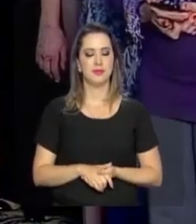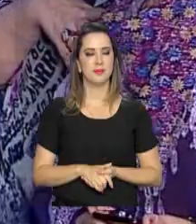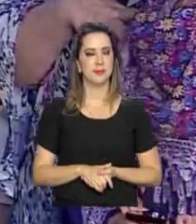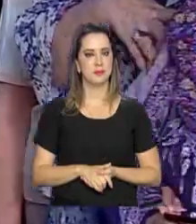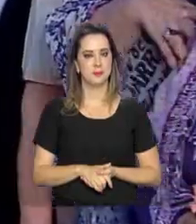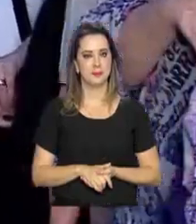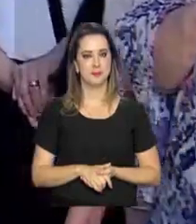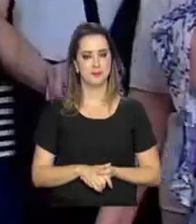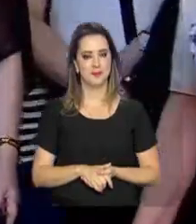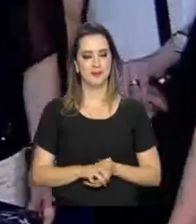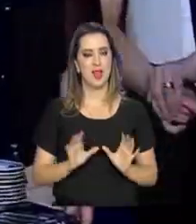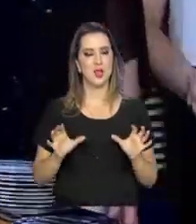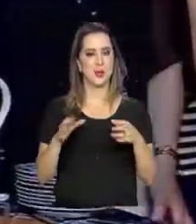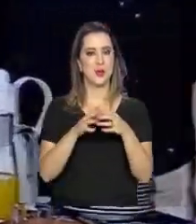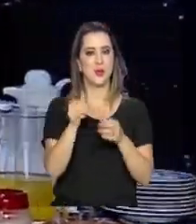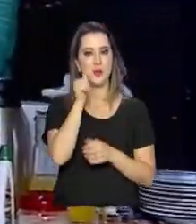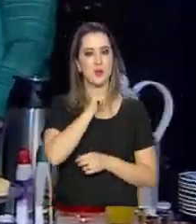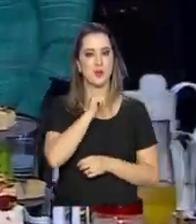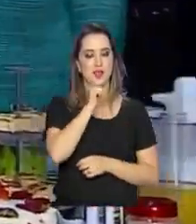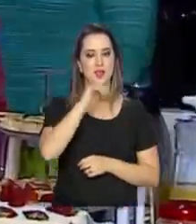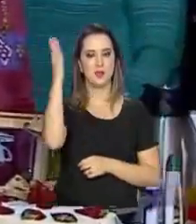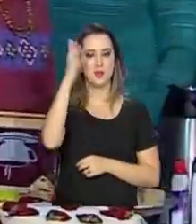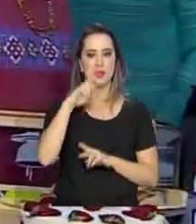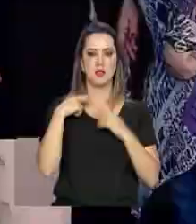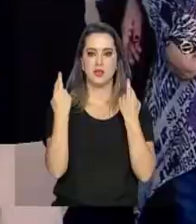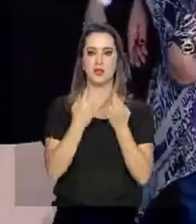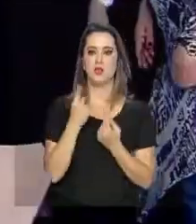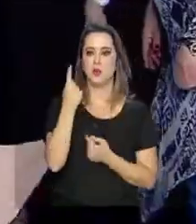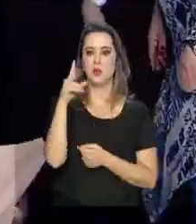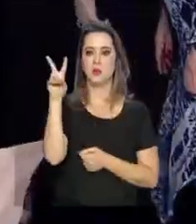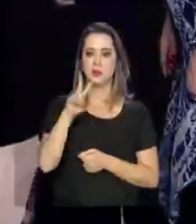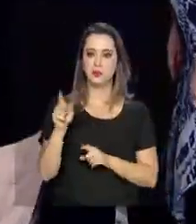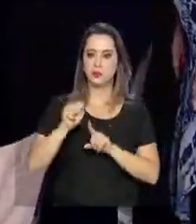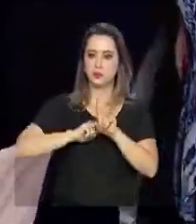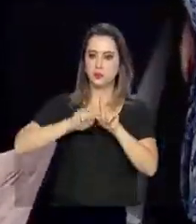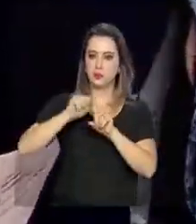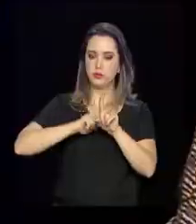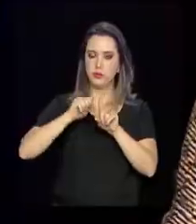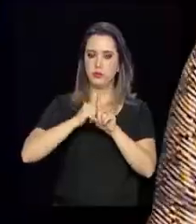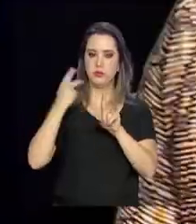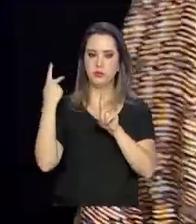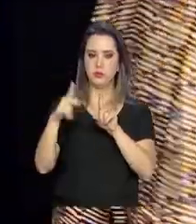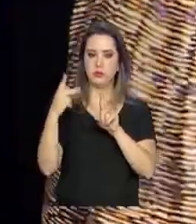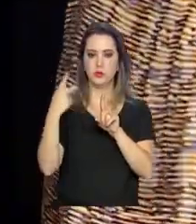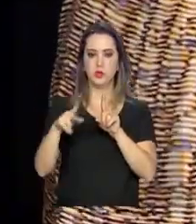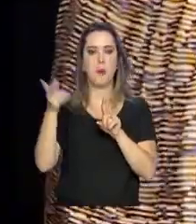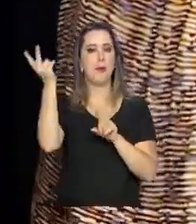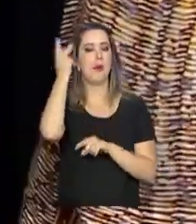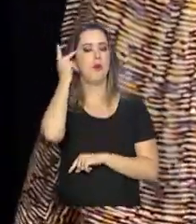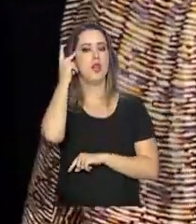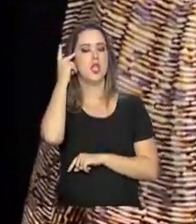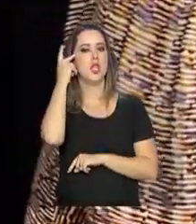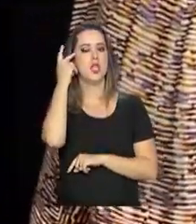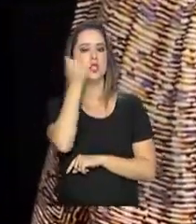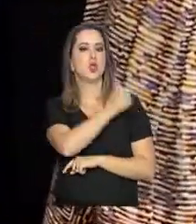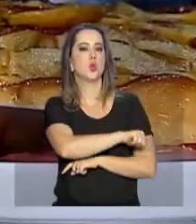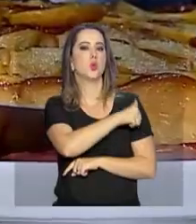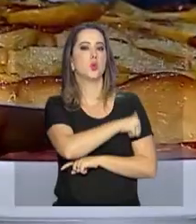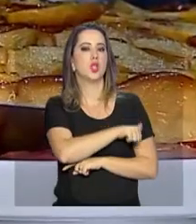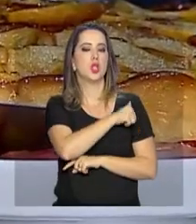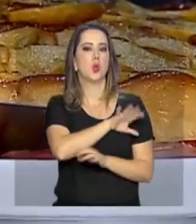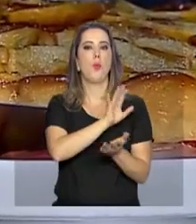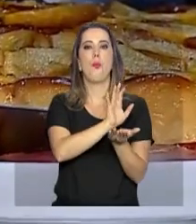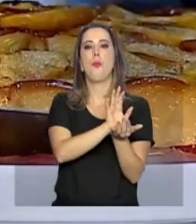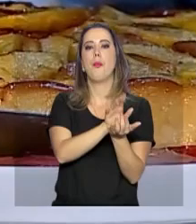este grupo de brasileiras se reúne uma vez por mês na capital paraguaia são paulistas cariocas pernambucanas